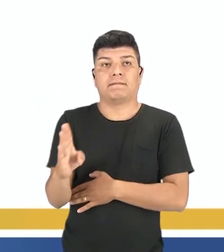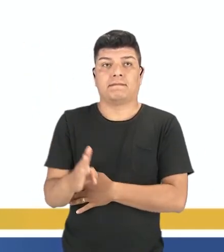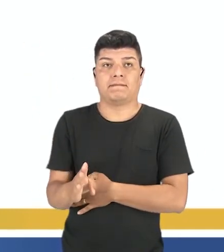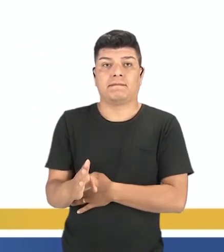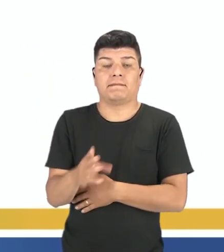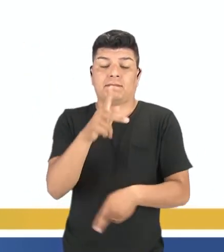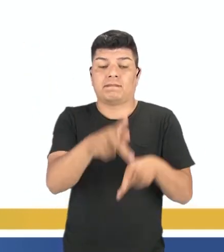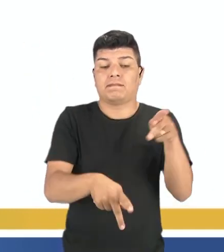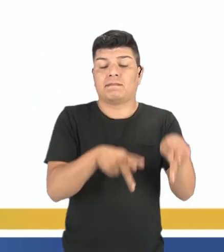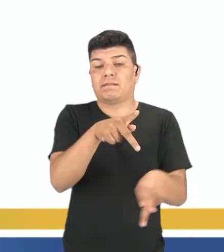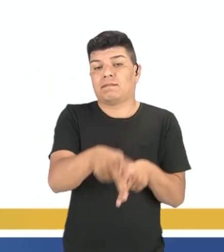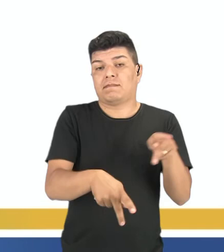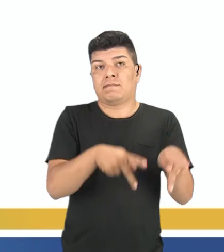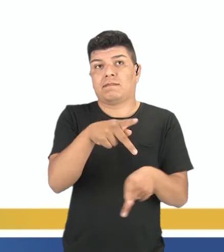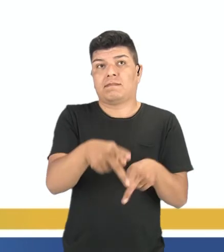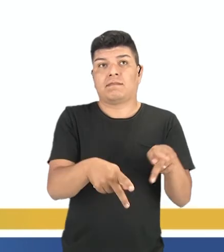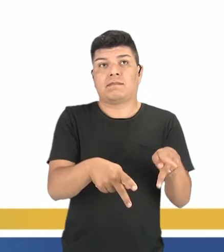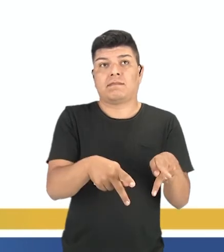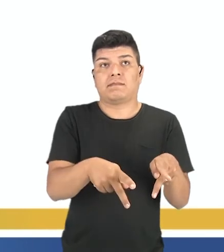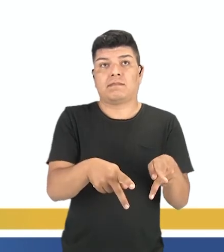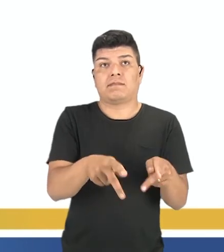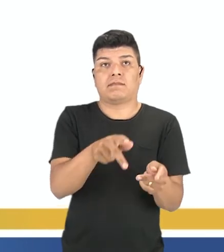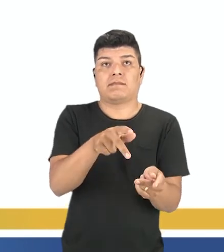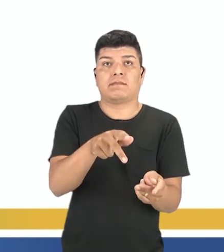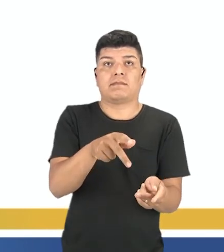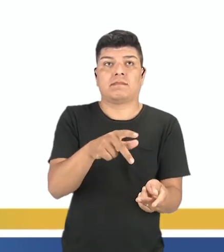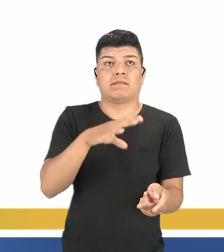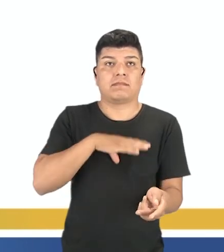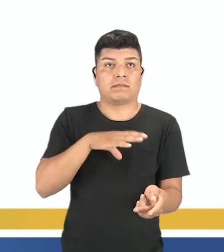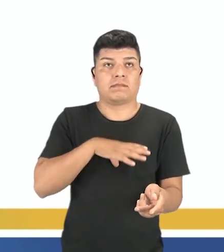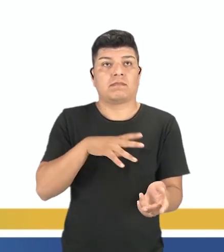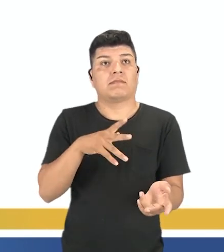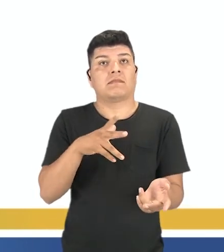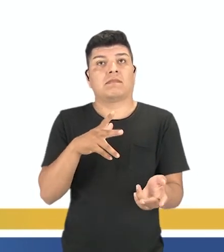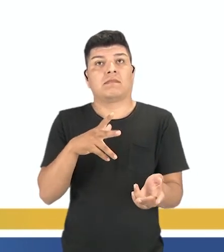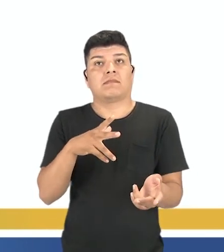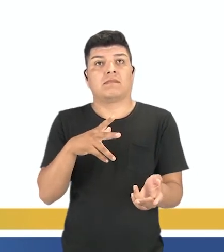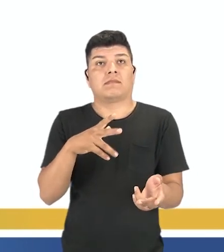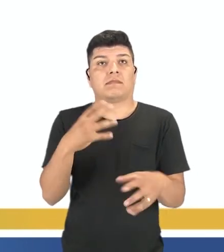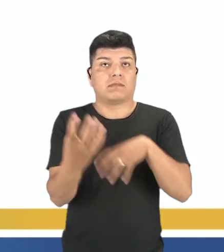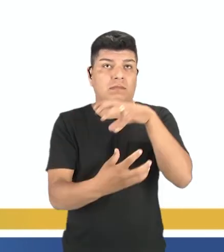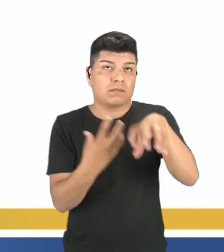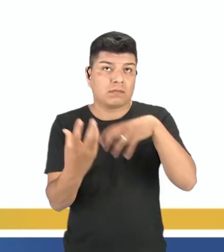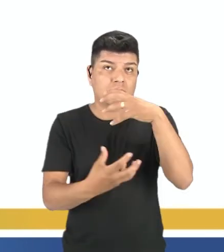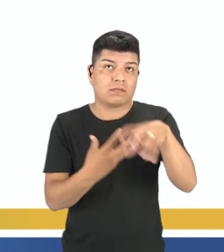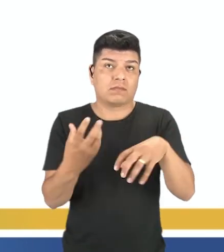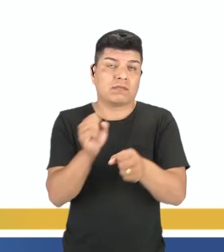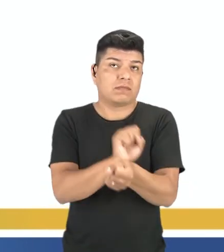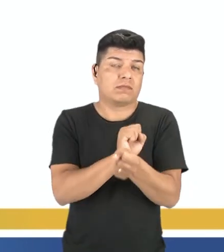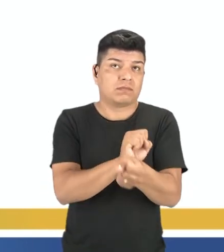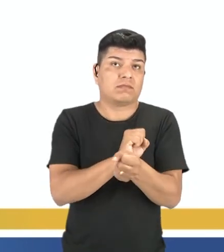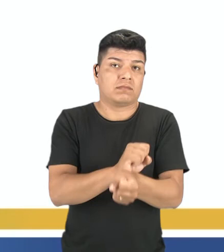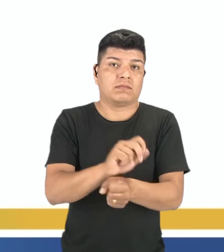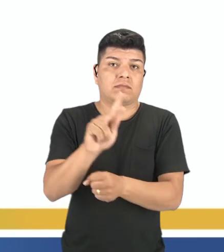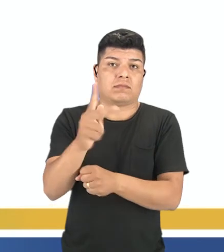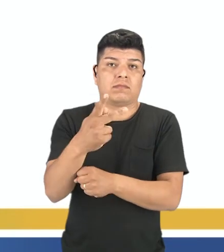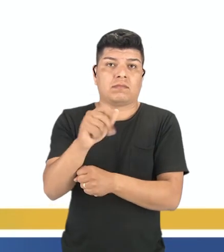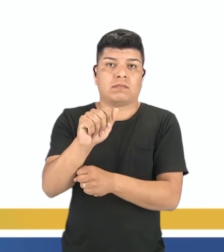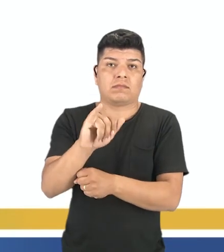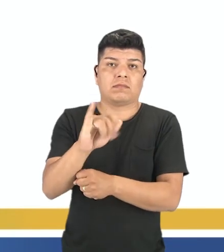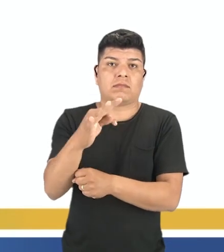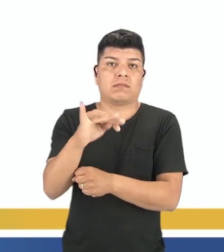classes populares do Recife trovas que faziam alusão à revolta escrava do Haiti. E vem lá um